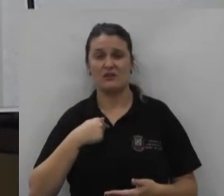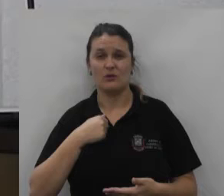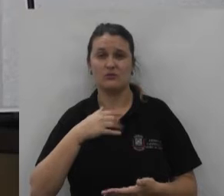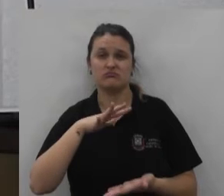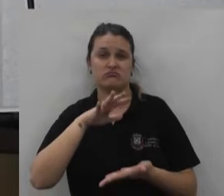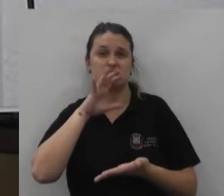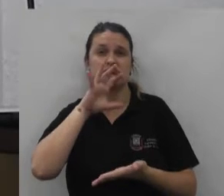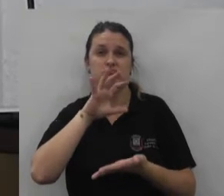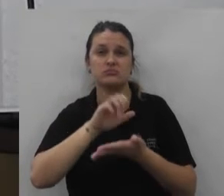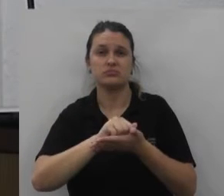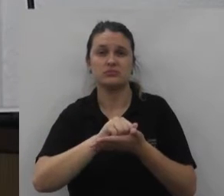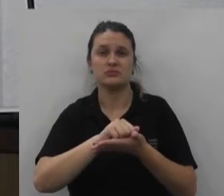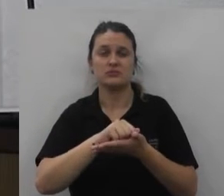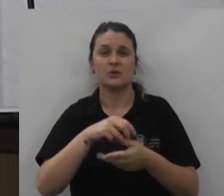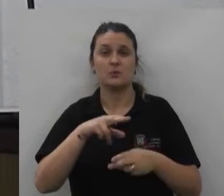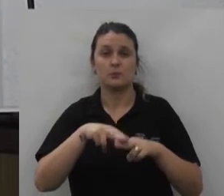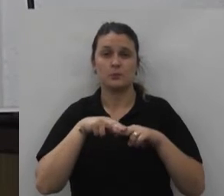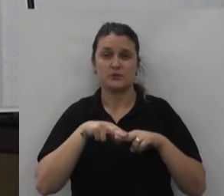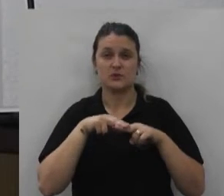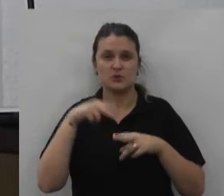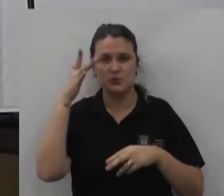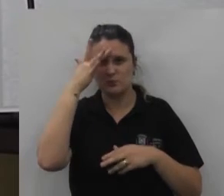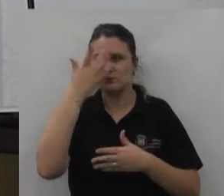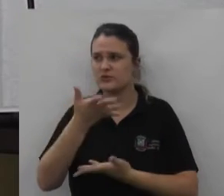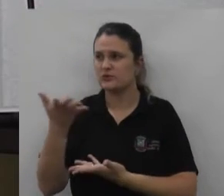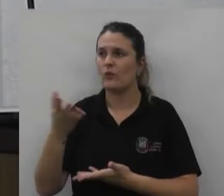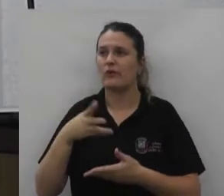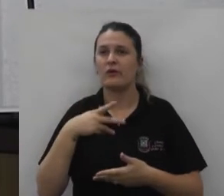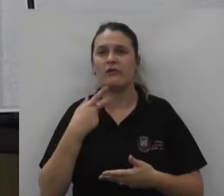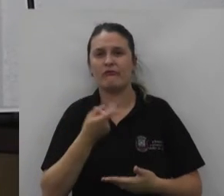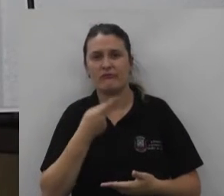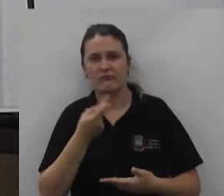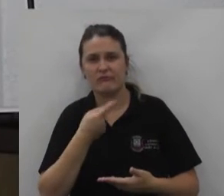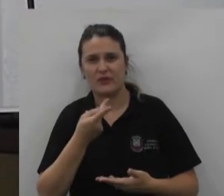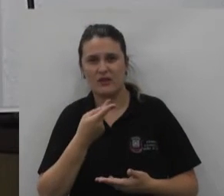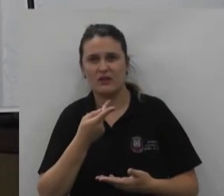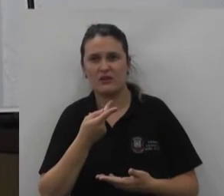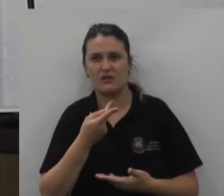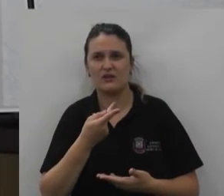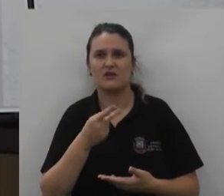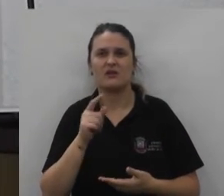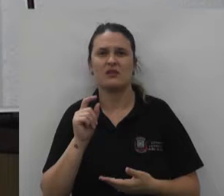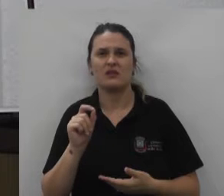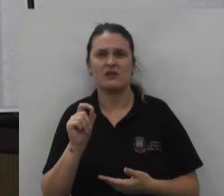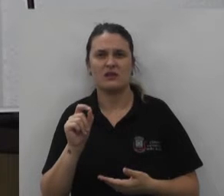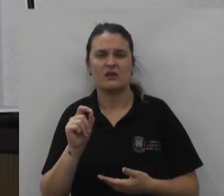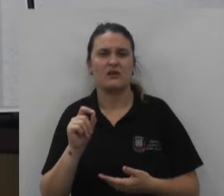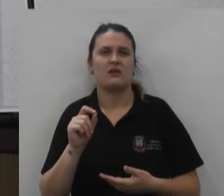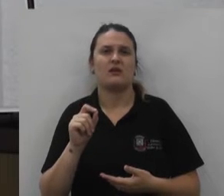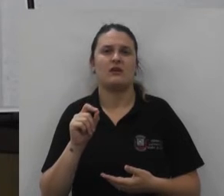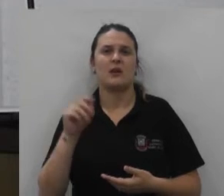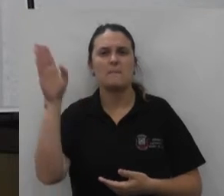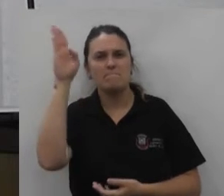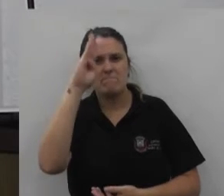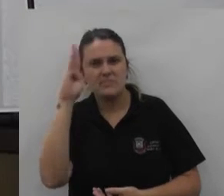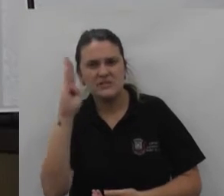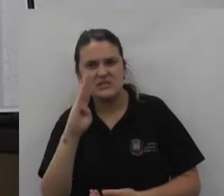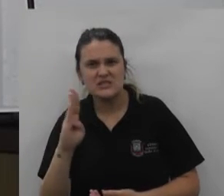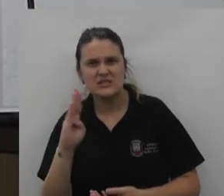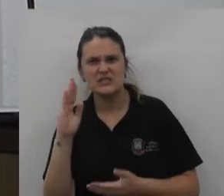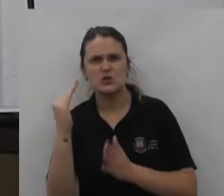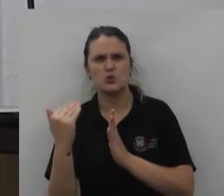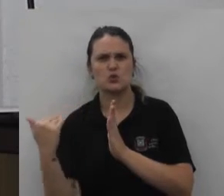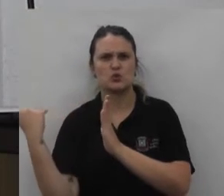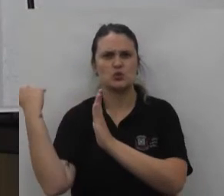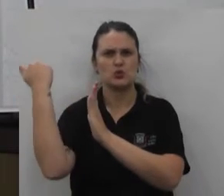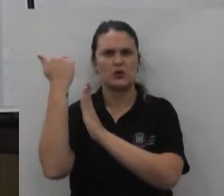meu registro. Por isso, pessoal, né, quando se fala que é Brasil